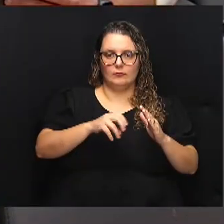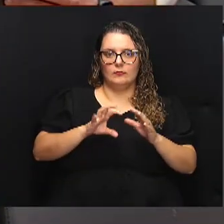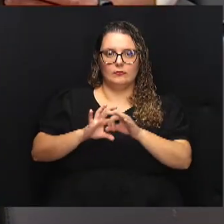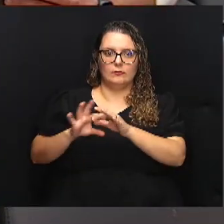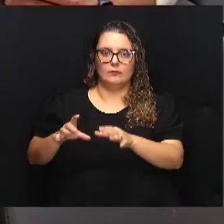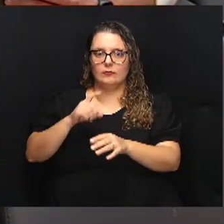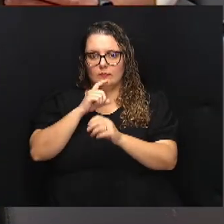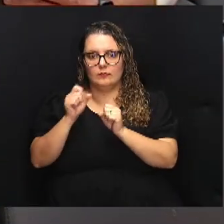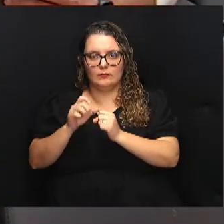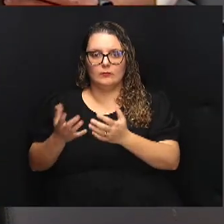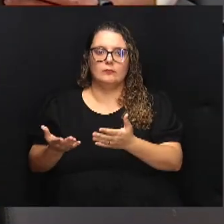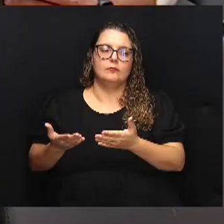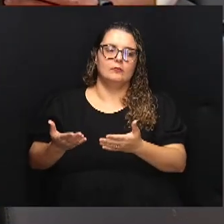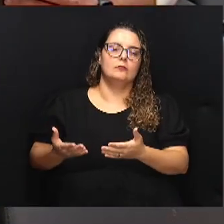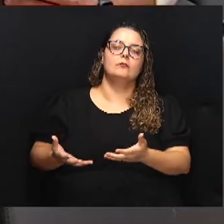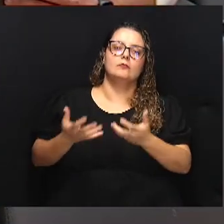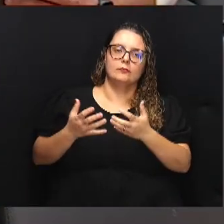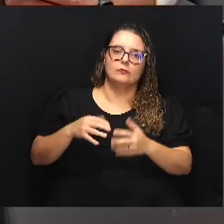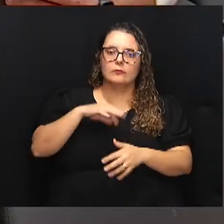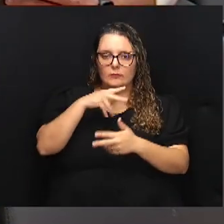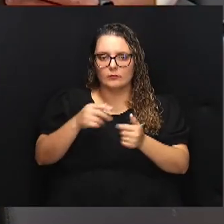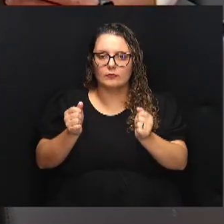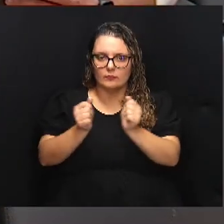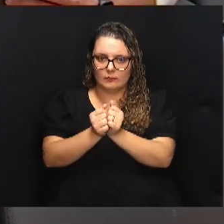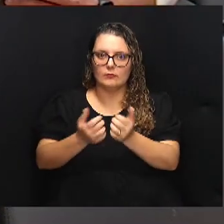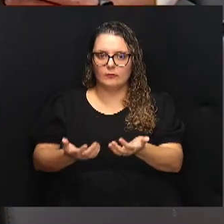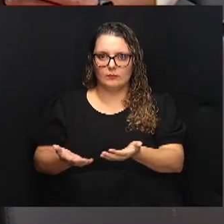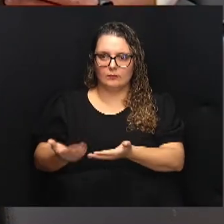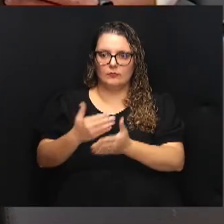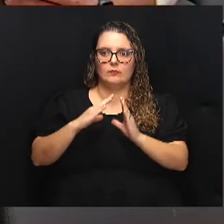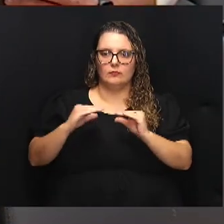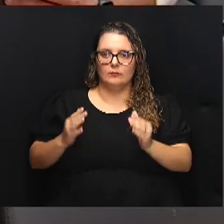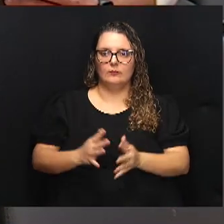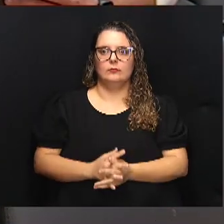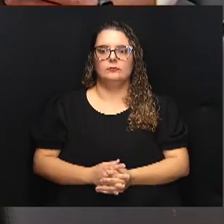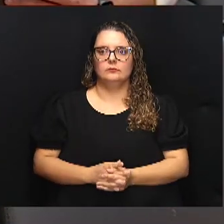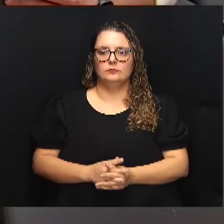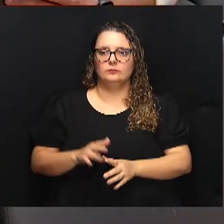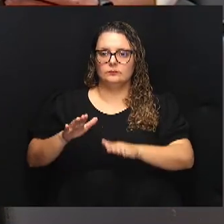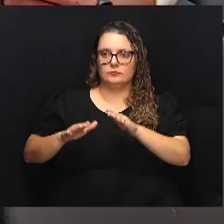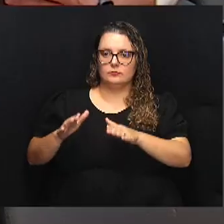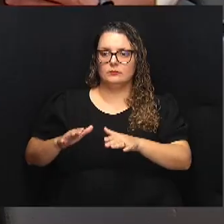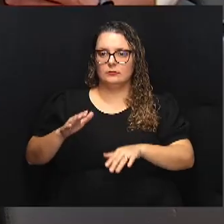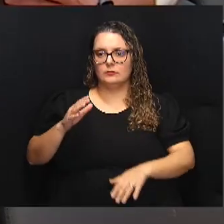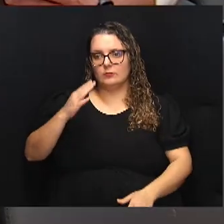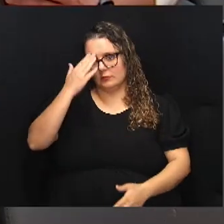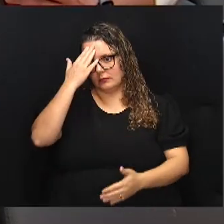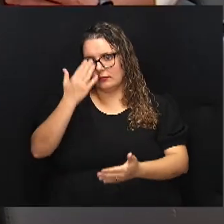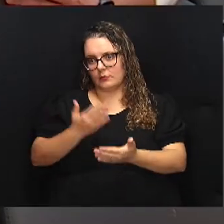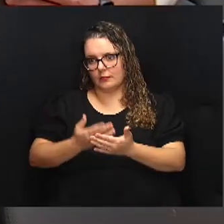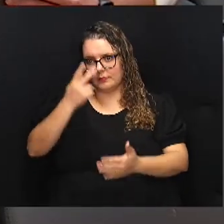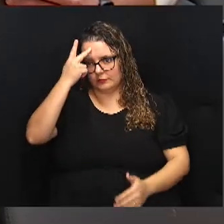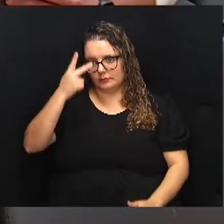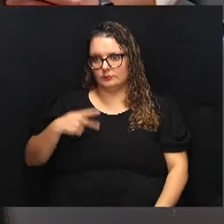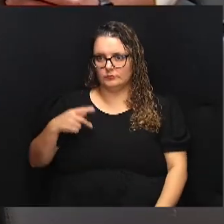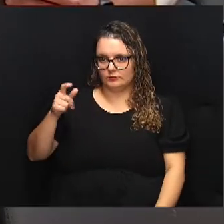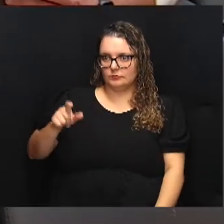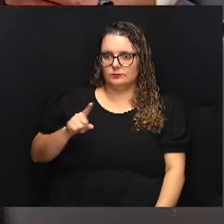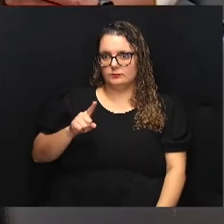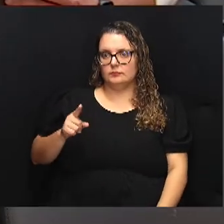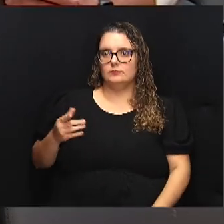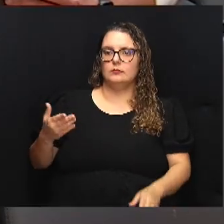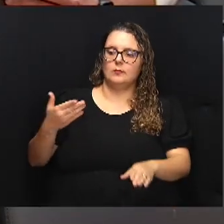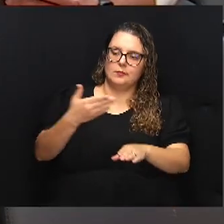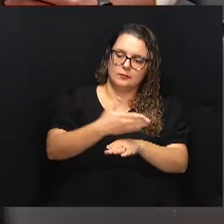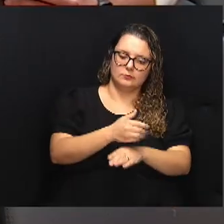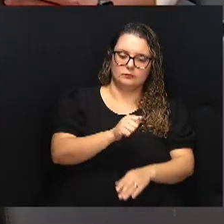frio também, né? Então a gente quer que o animal vá junto, que seja acolhido. Porque muitas vezes, eu acredito, a própria pessoa não vai